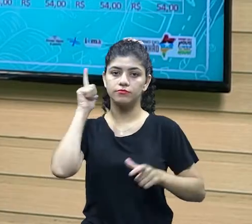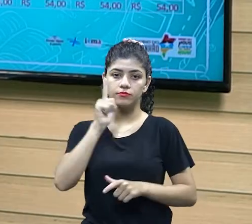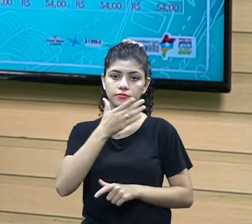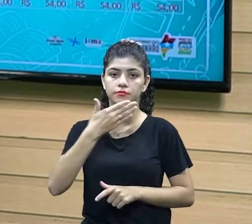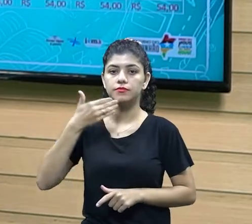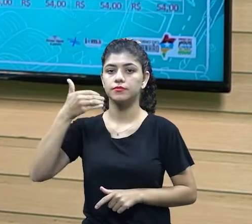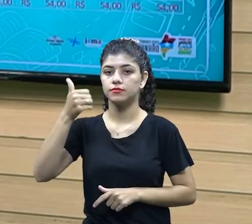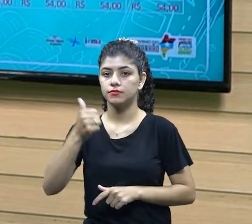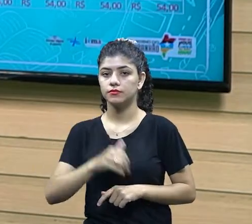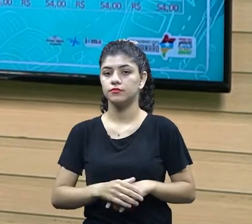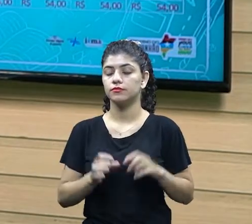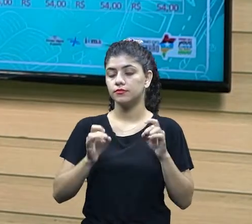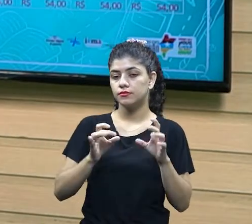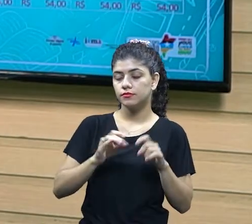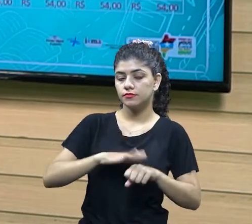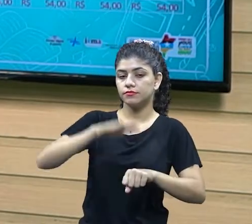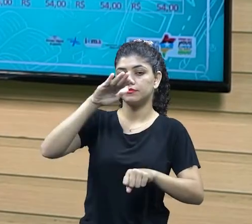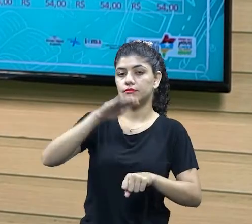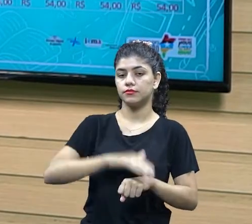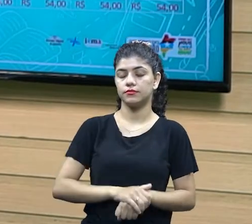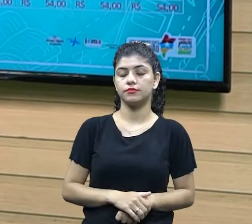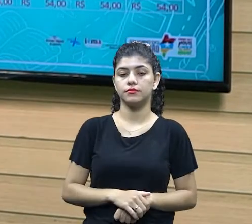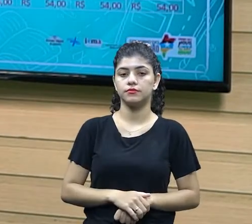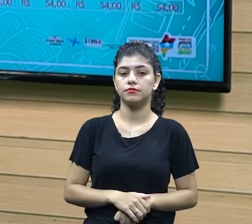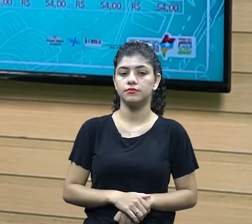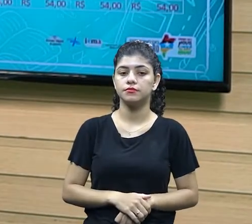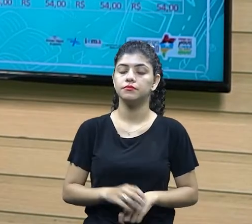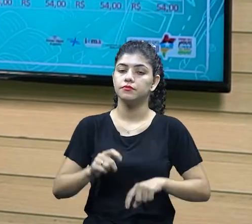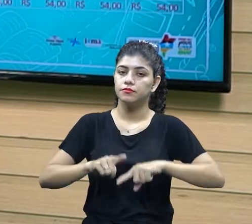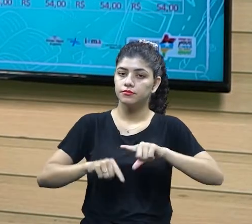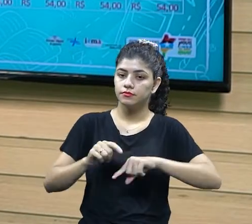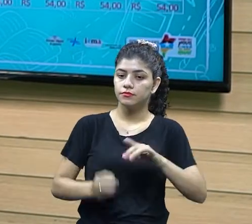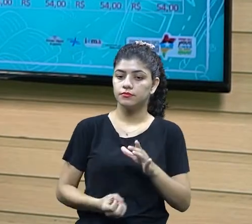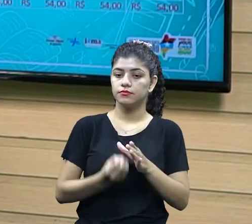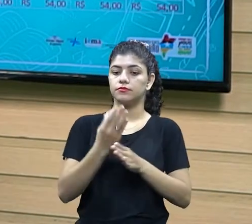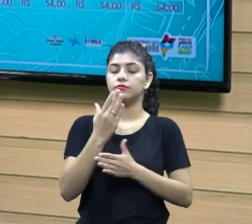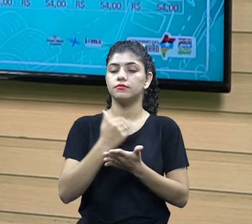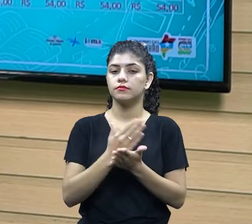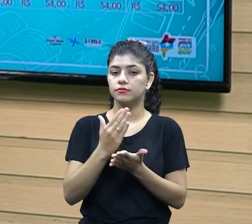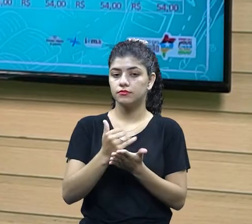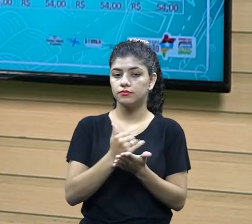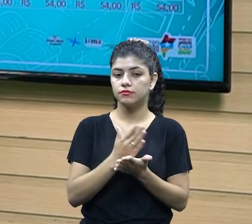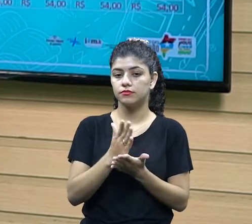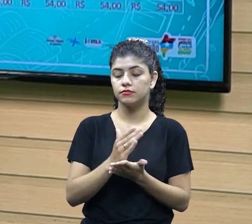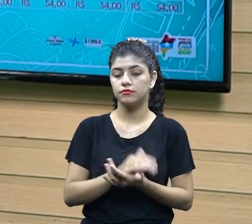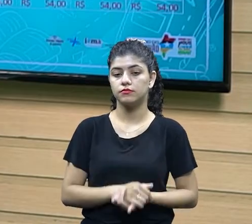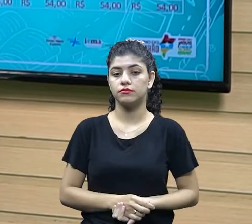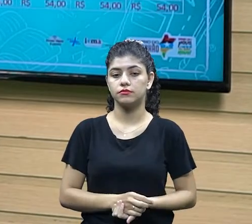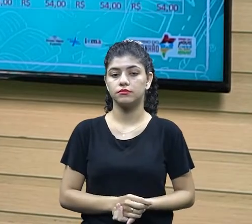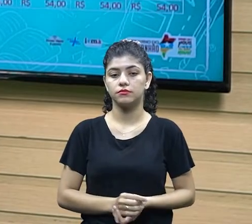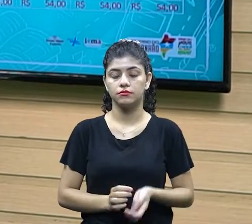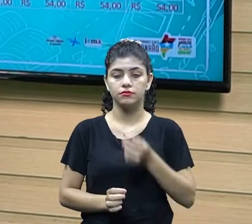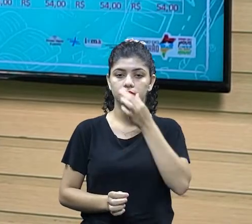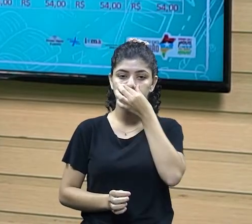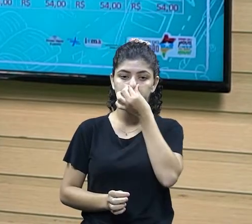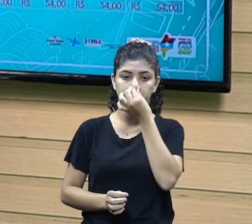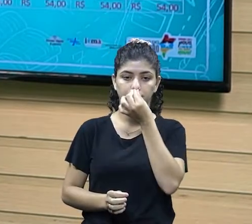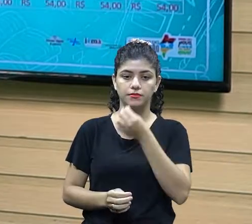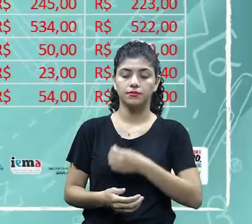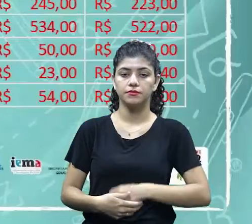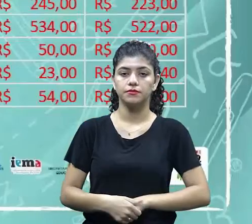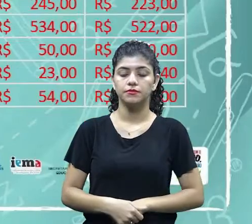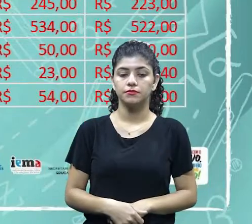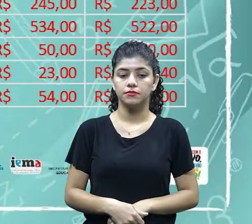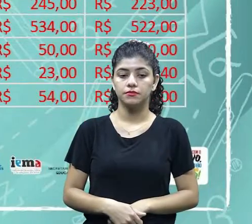ia conseguindo vender mais produtos que ela fabricava, né? No caso, bolos e tortas, doces, salgados,